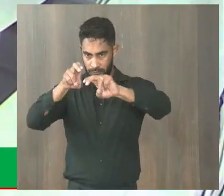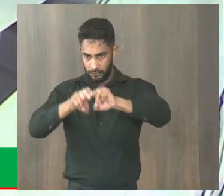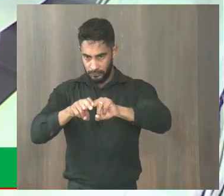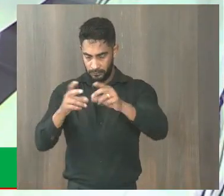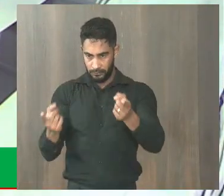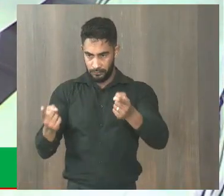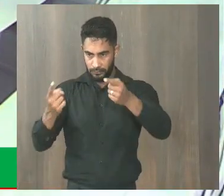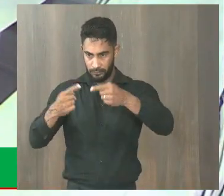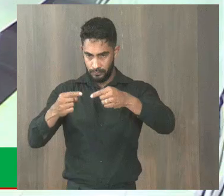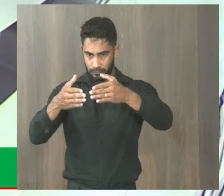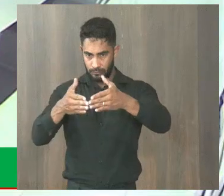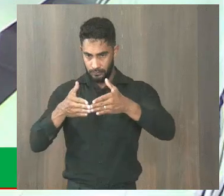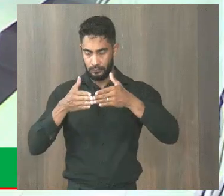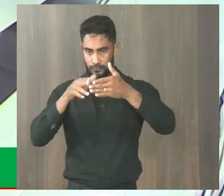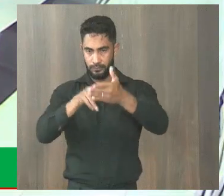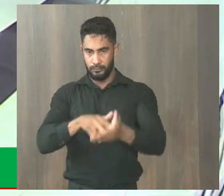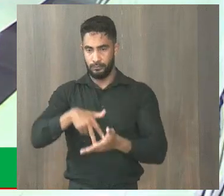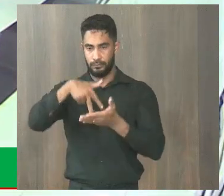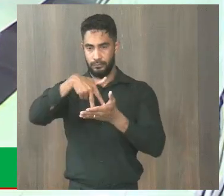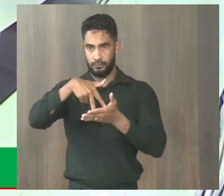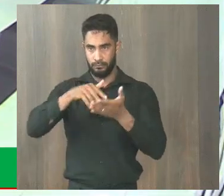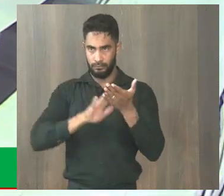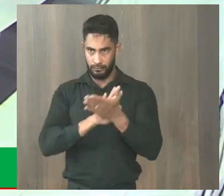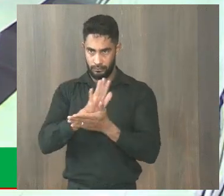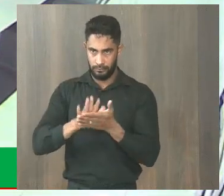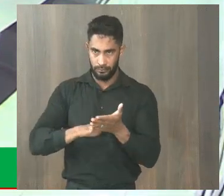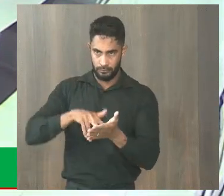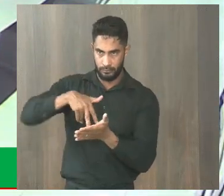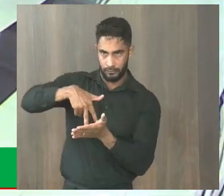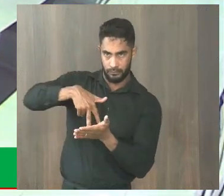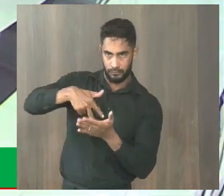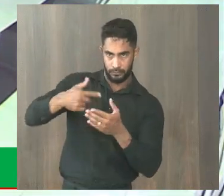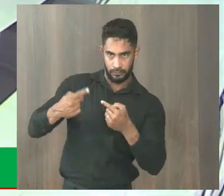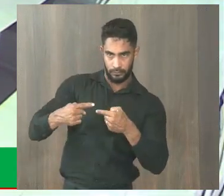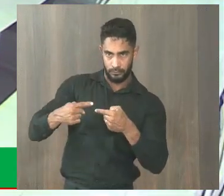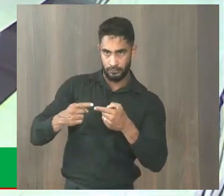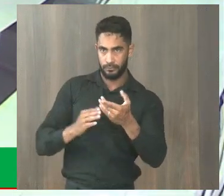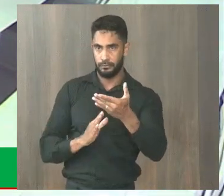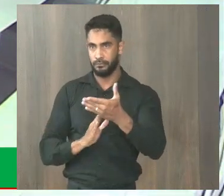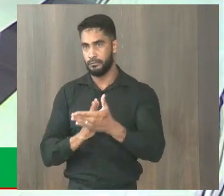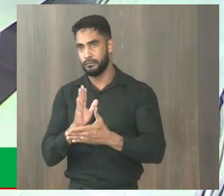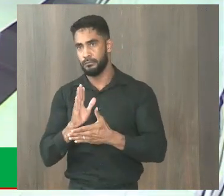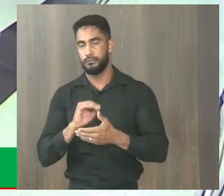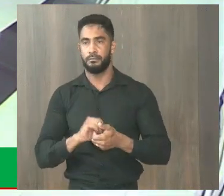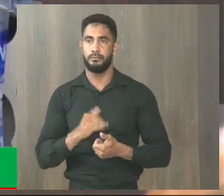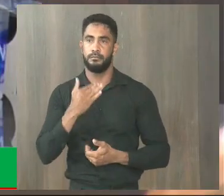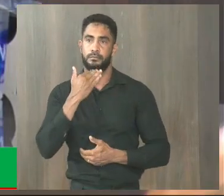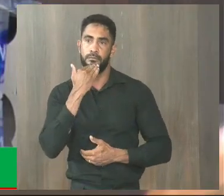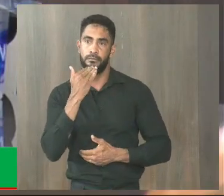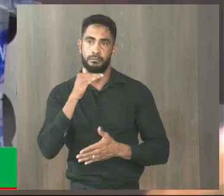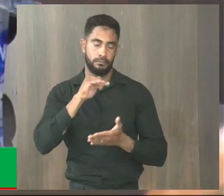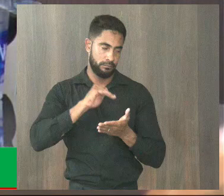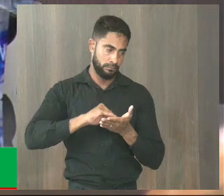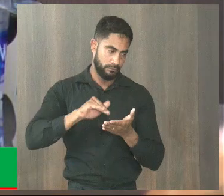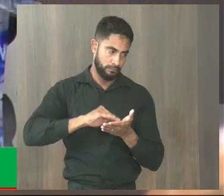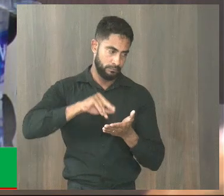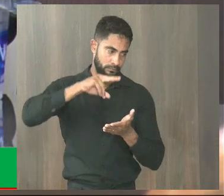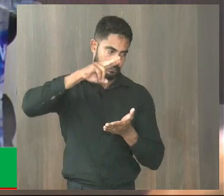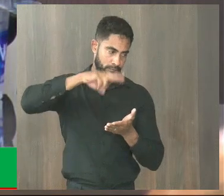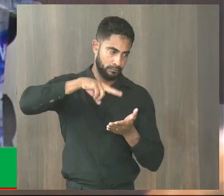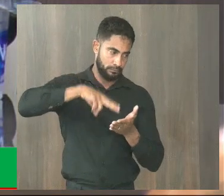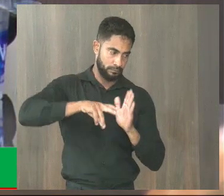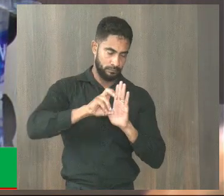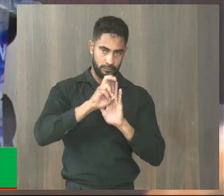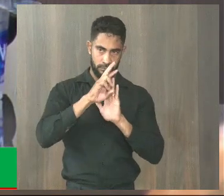permaneça sentado. Os contrários, que se levantem. Aprovado. Solicito ao senhor secretário que faça a leitura